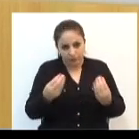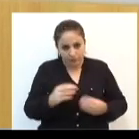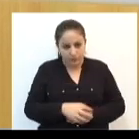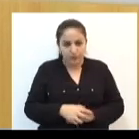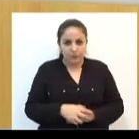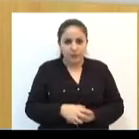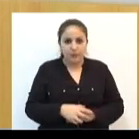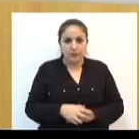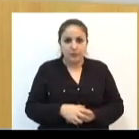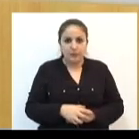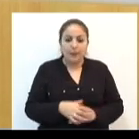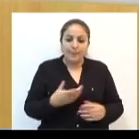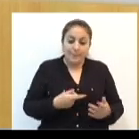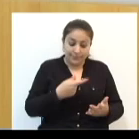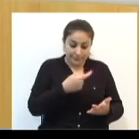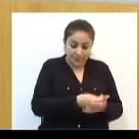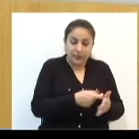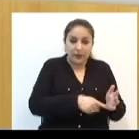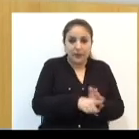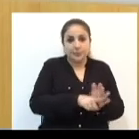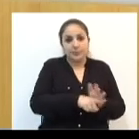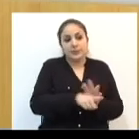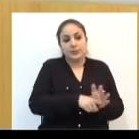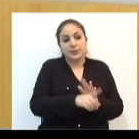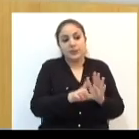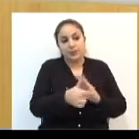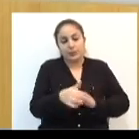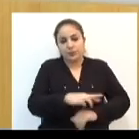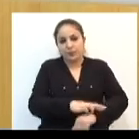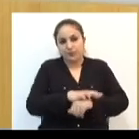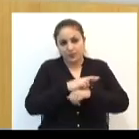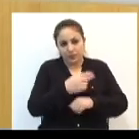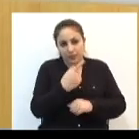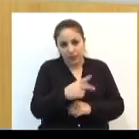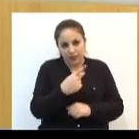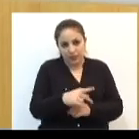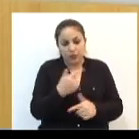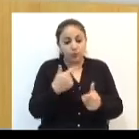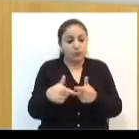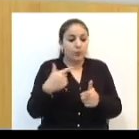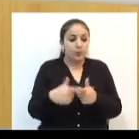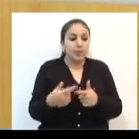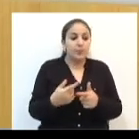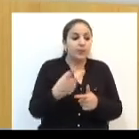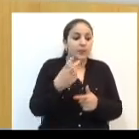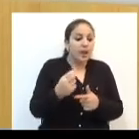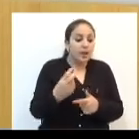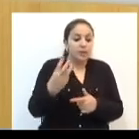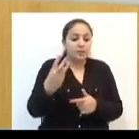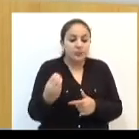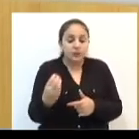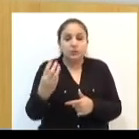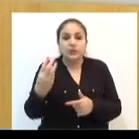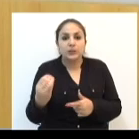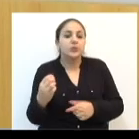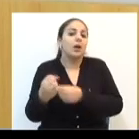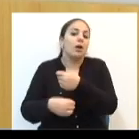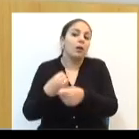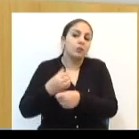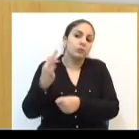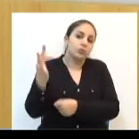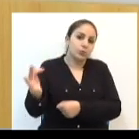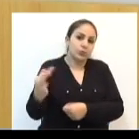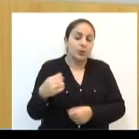que paga a pesquisa que vai defender ele dos problemas que vão vir daqui a 10, daqui a 15 ou daqui a 20 anos. Então é importante que o